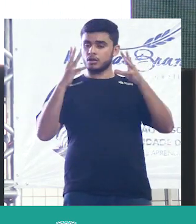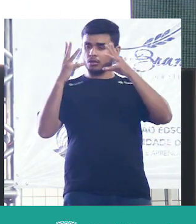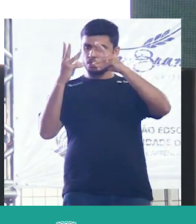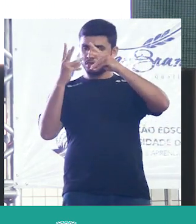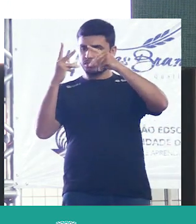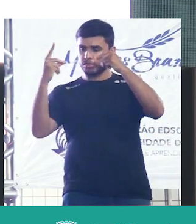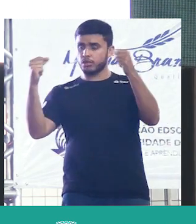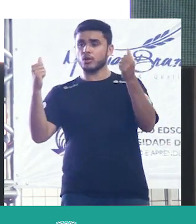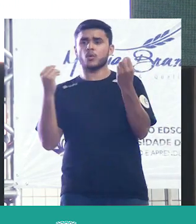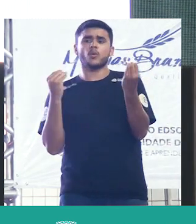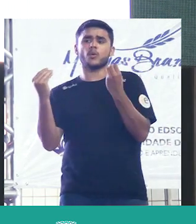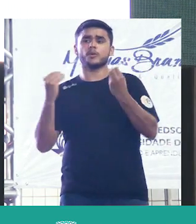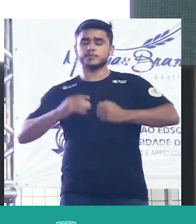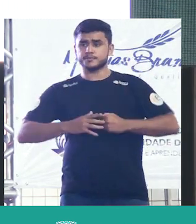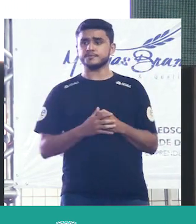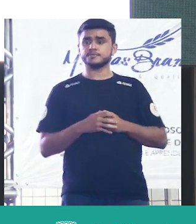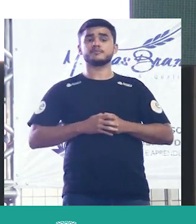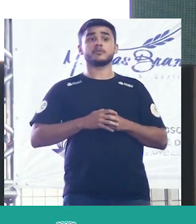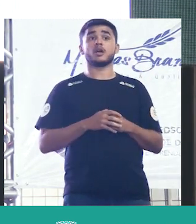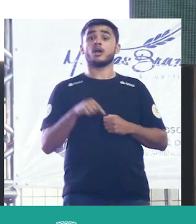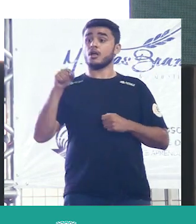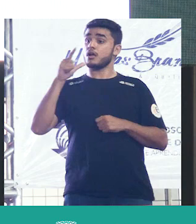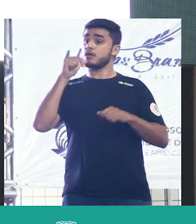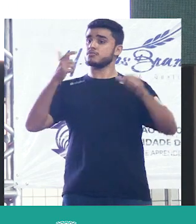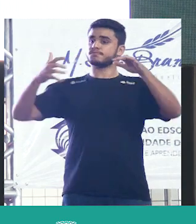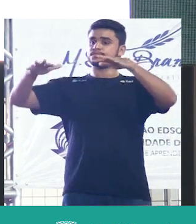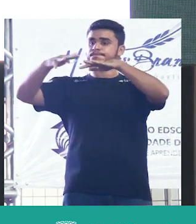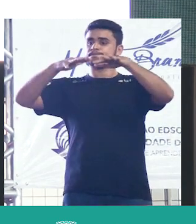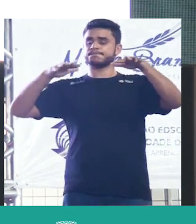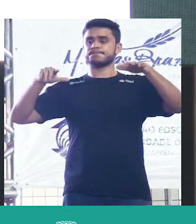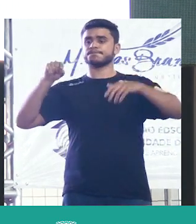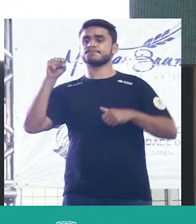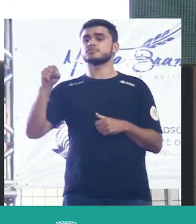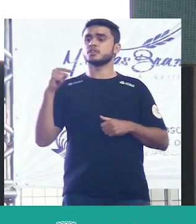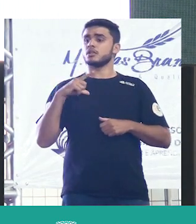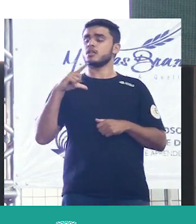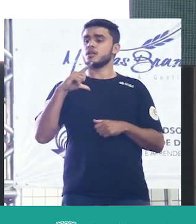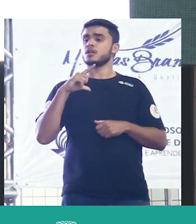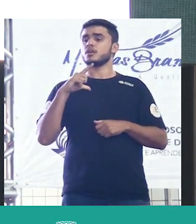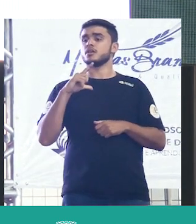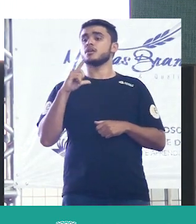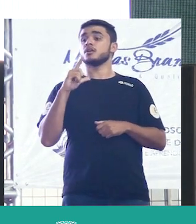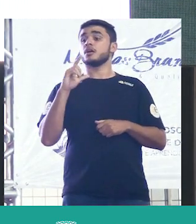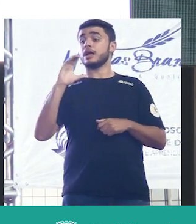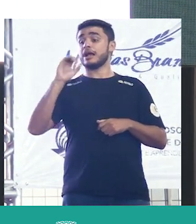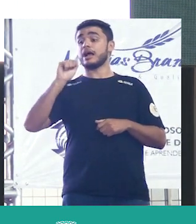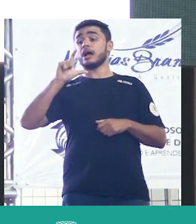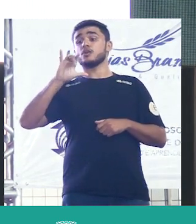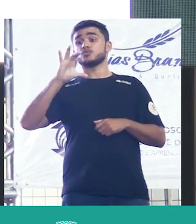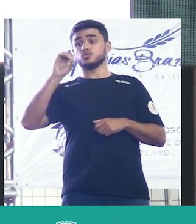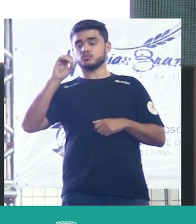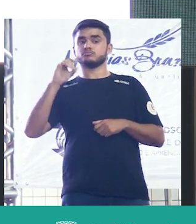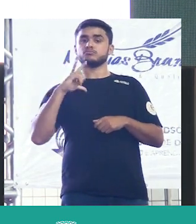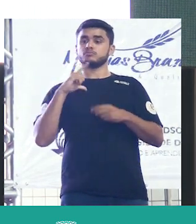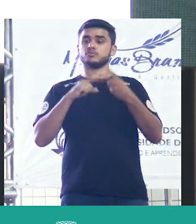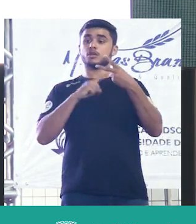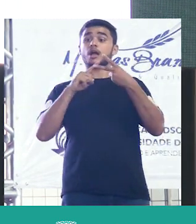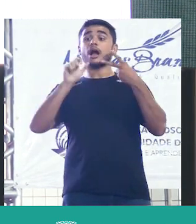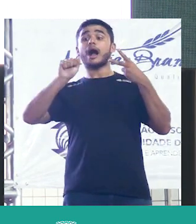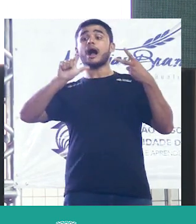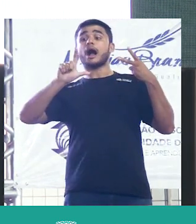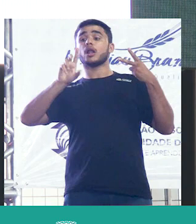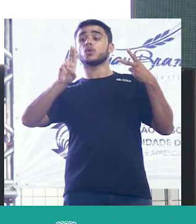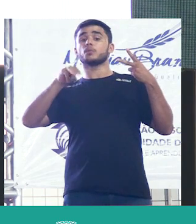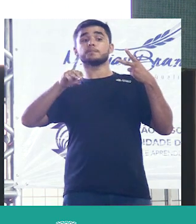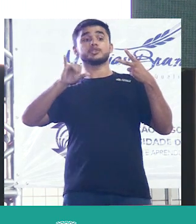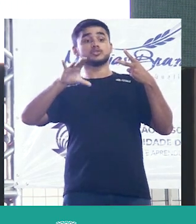partículas é feita em estações de tratamento, onde hidróxido de cálcio em excesso e sulfato de alumínio